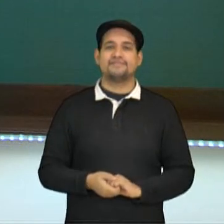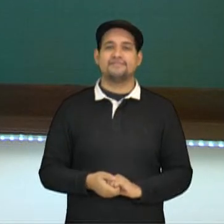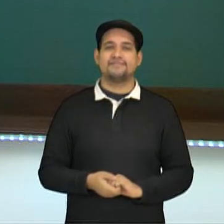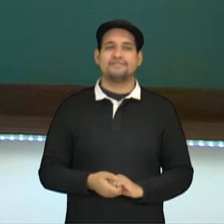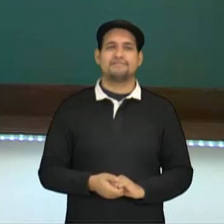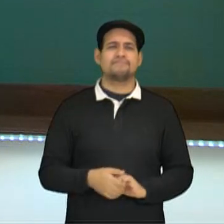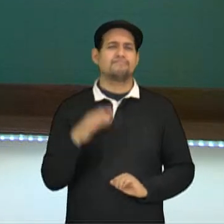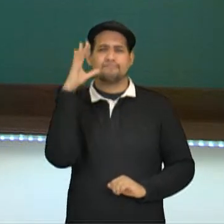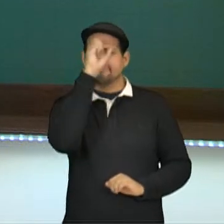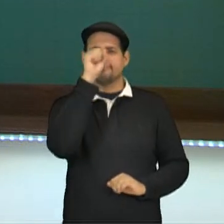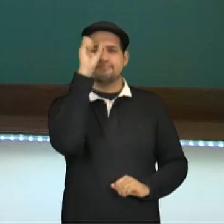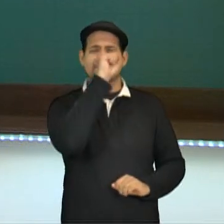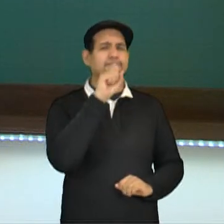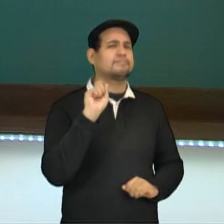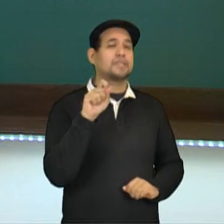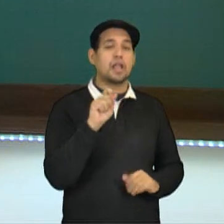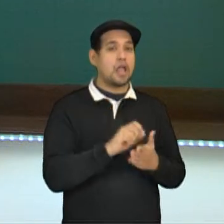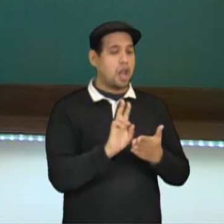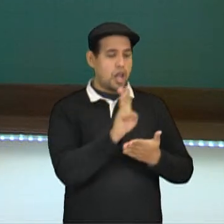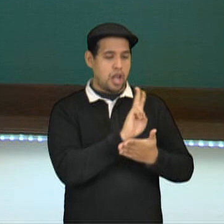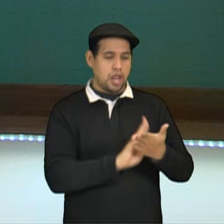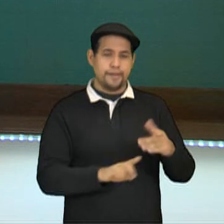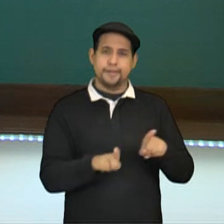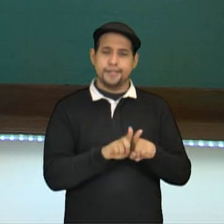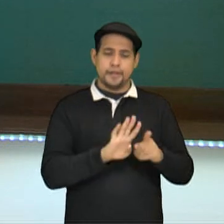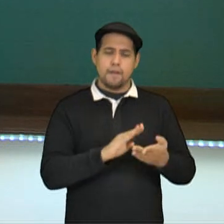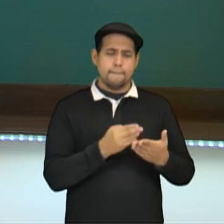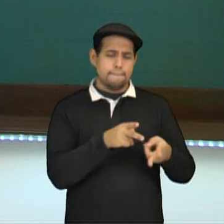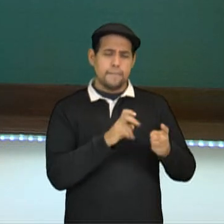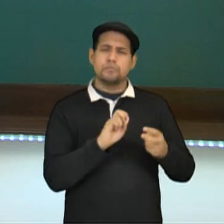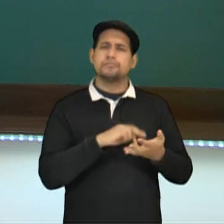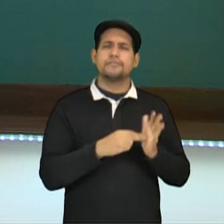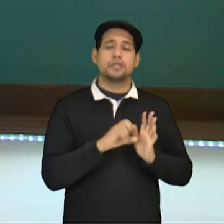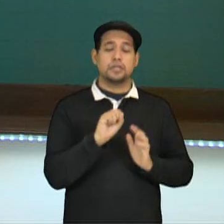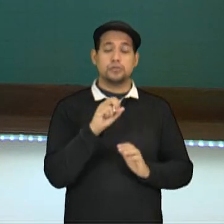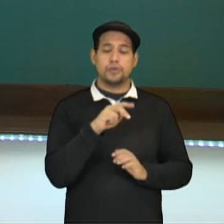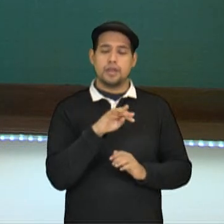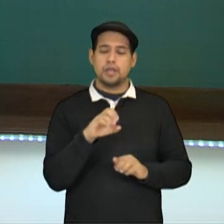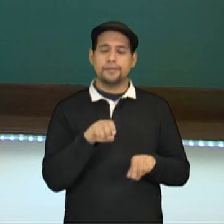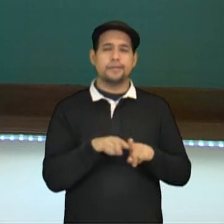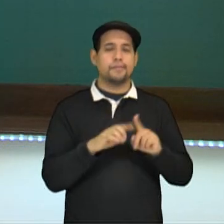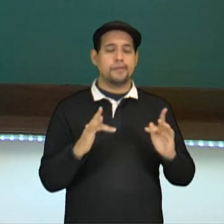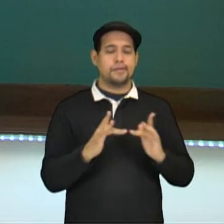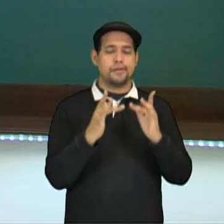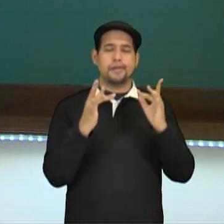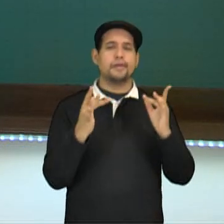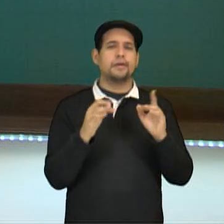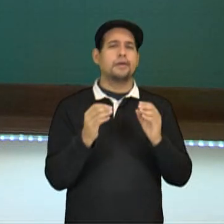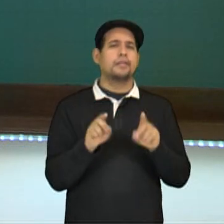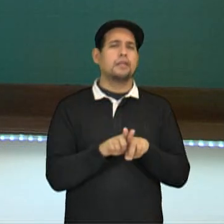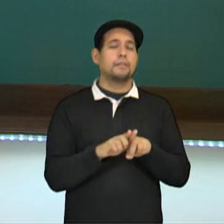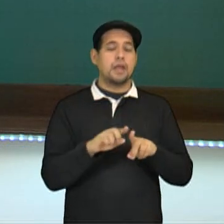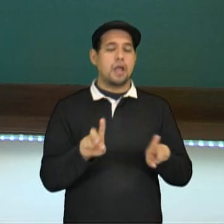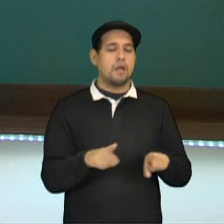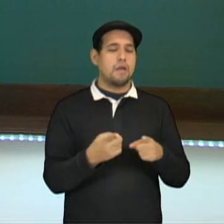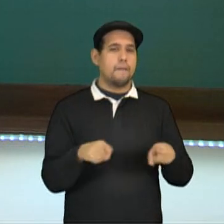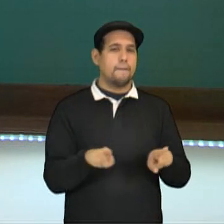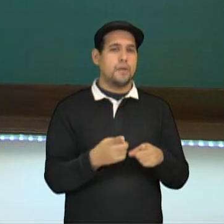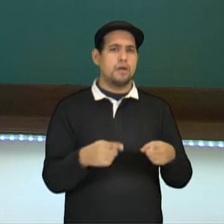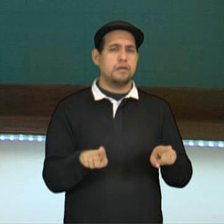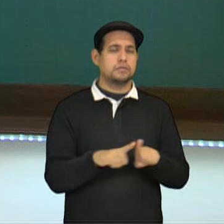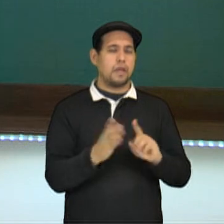O que aprendemos nesse vídeo? Lemos e interpretamos um soneto e relacioná-lo também a uma letra de